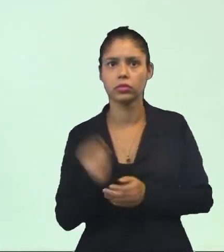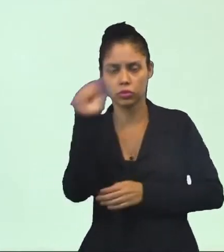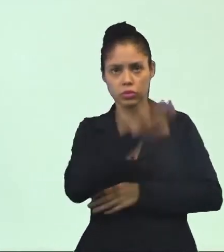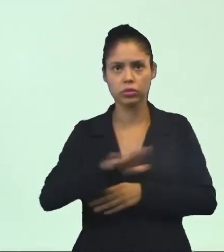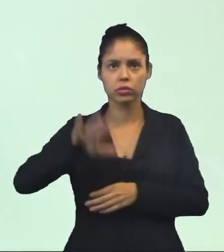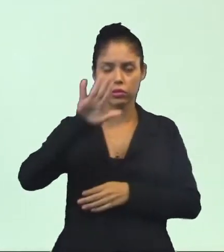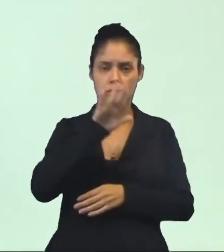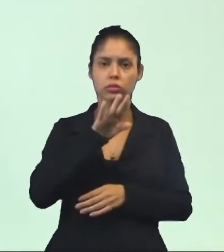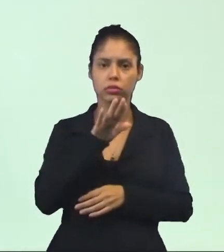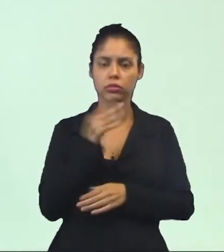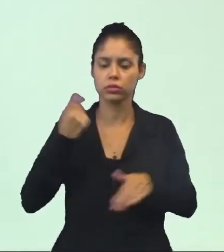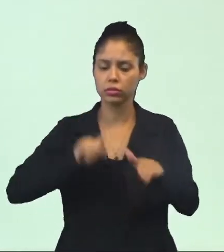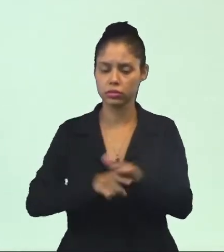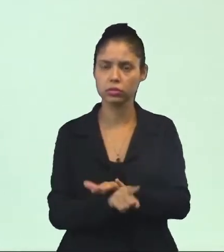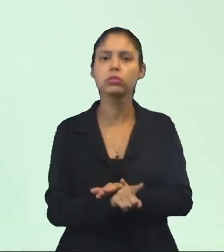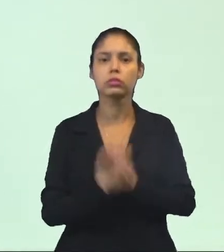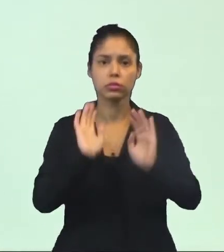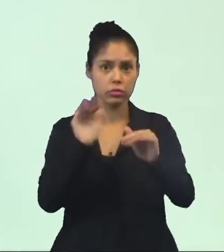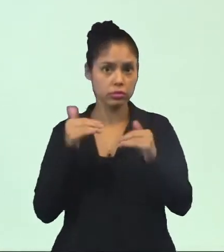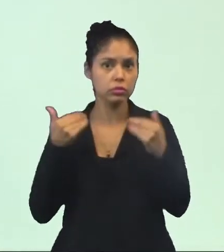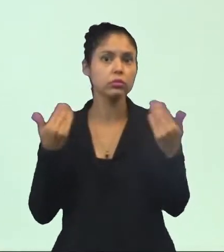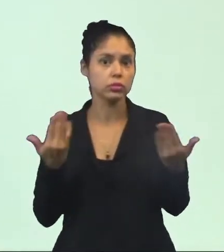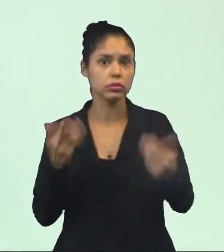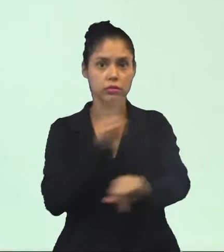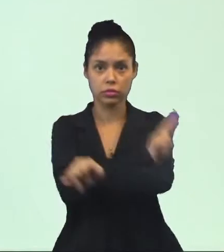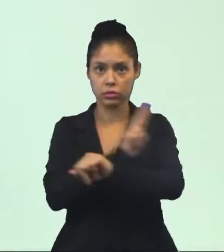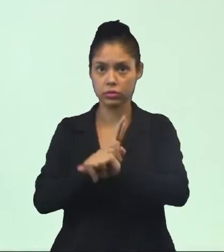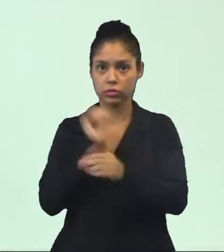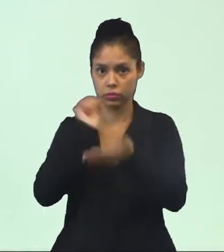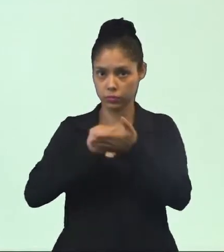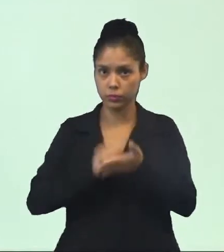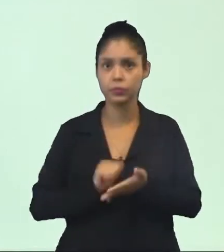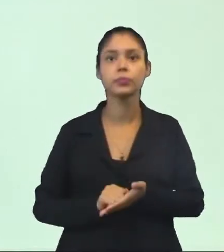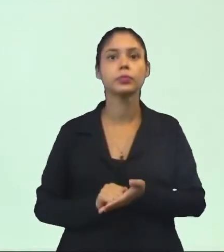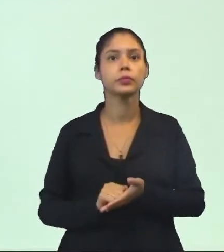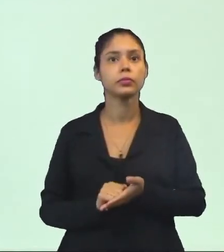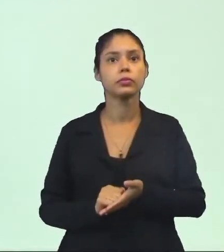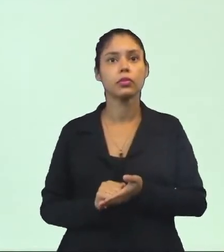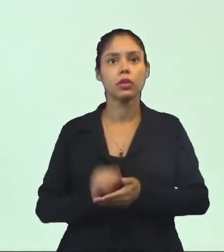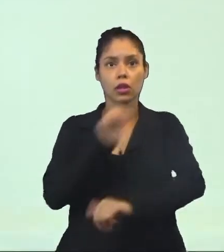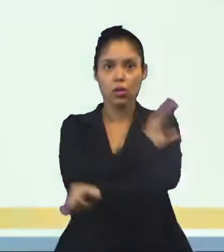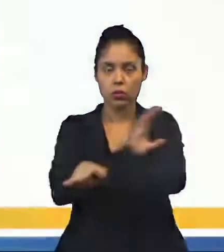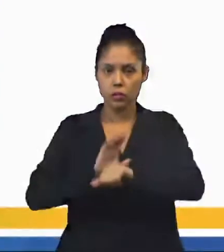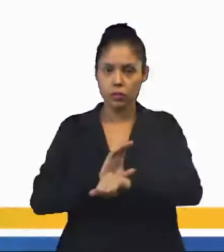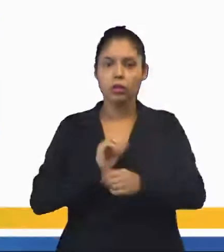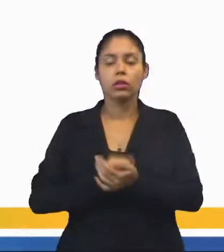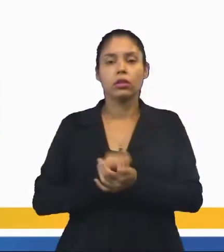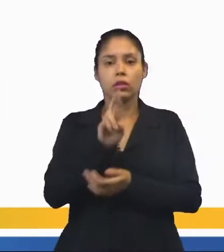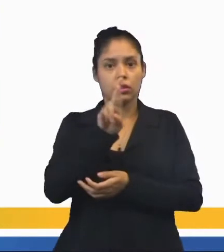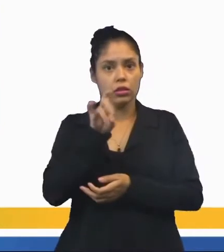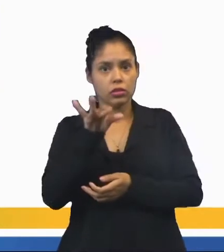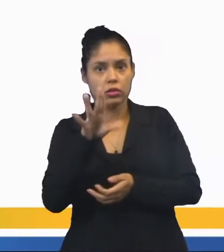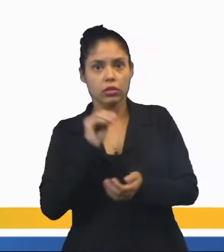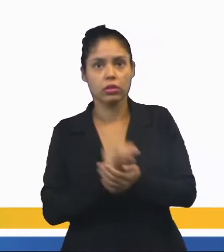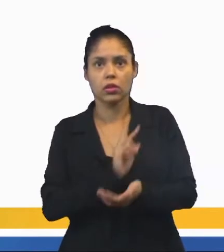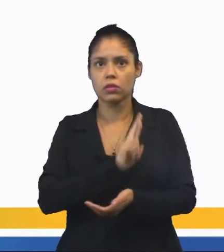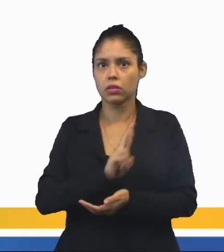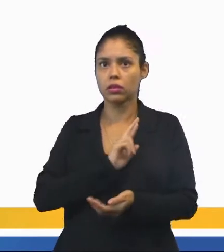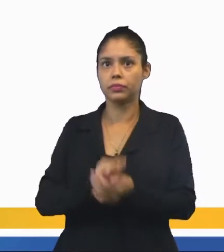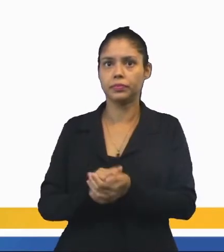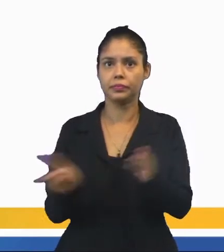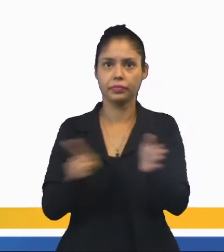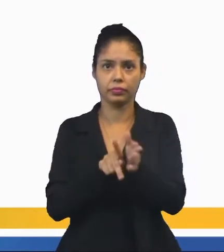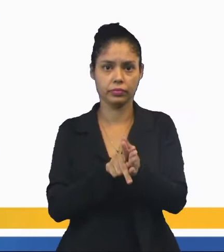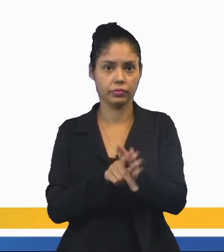geral, dentro da qual a religião se inscreve, e cultura religiosa? A cultura religiosa ela